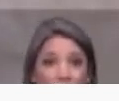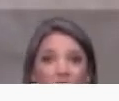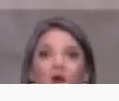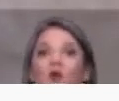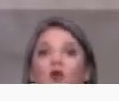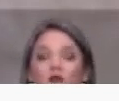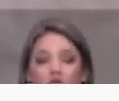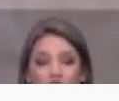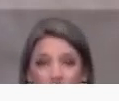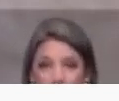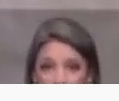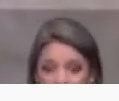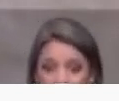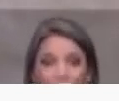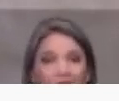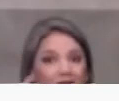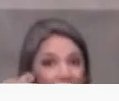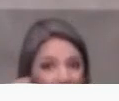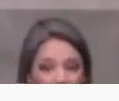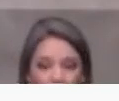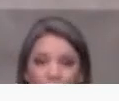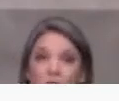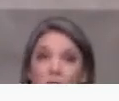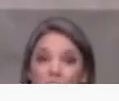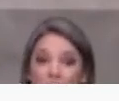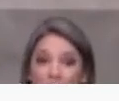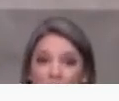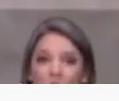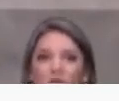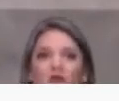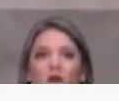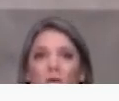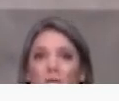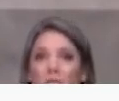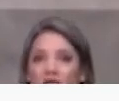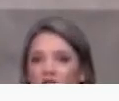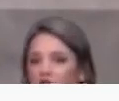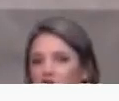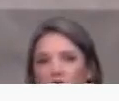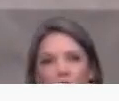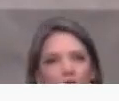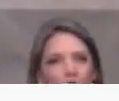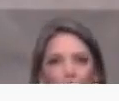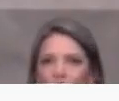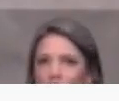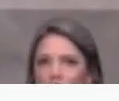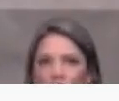jovens, negras, pobres e foram presas sem portar arma e por delitos